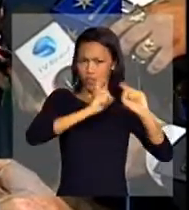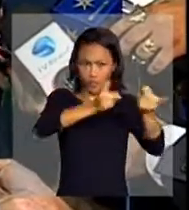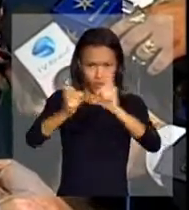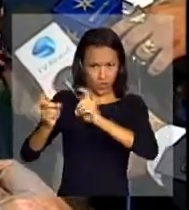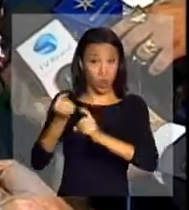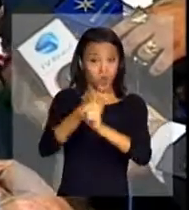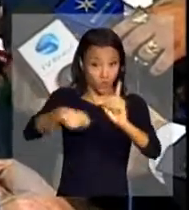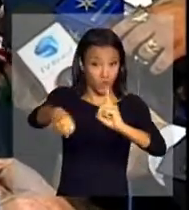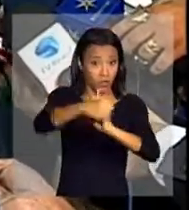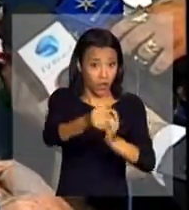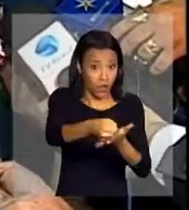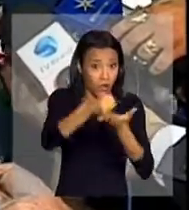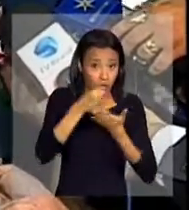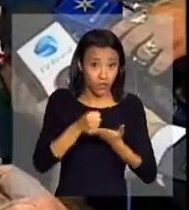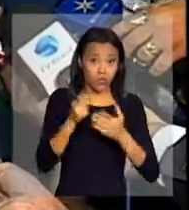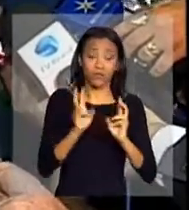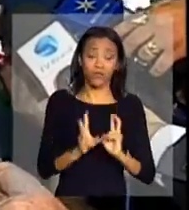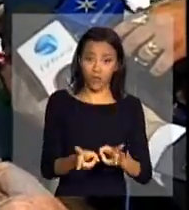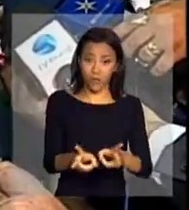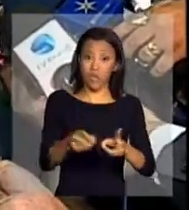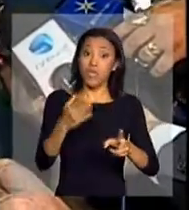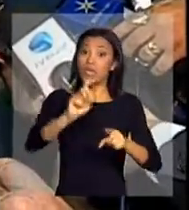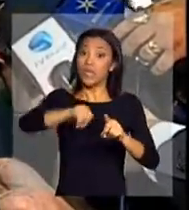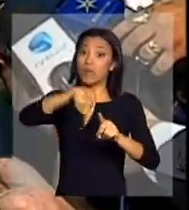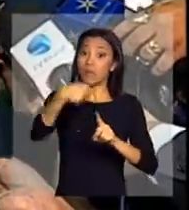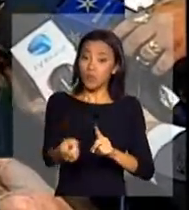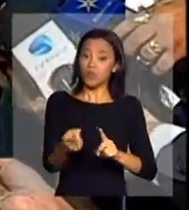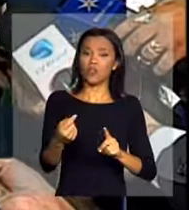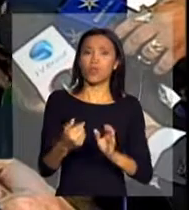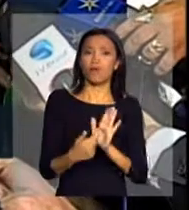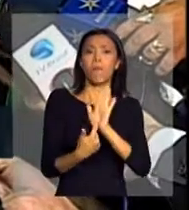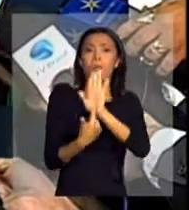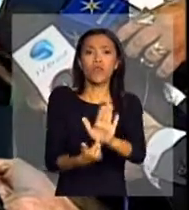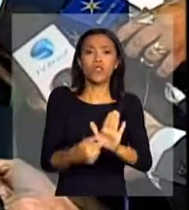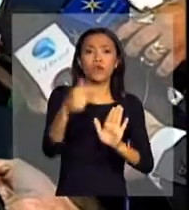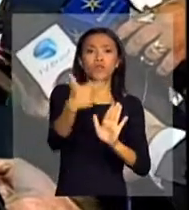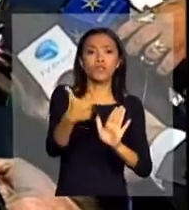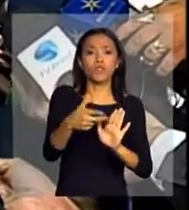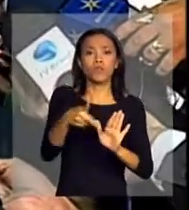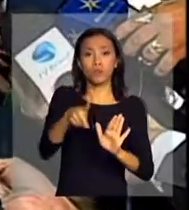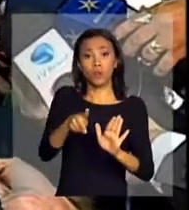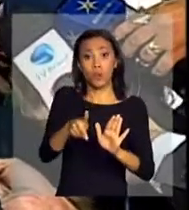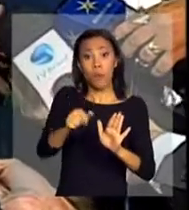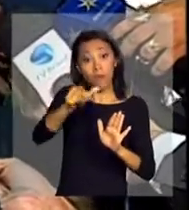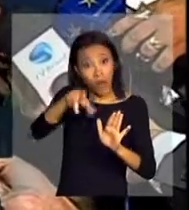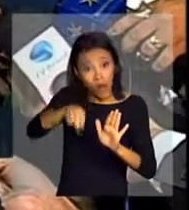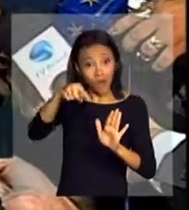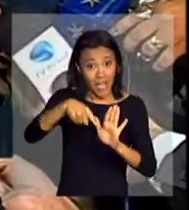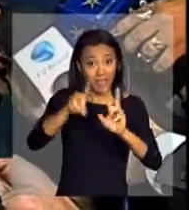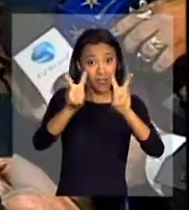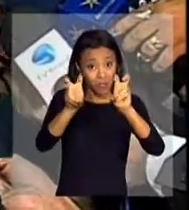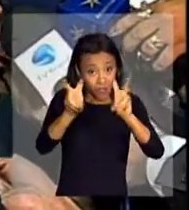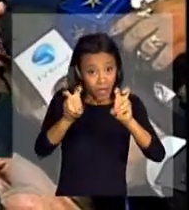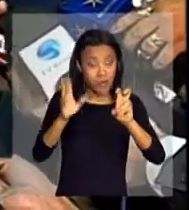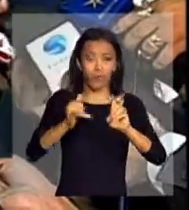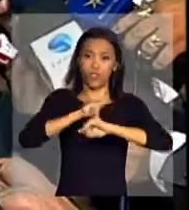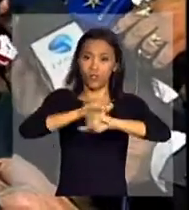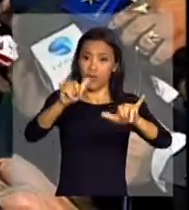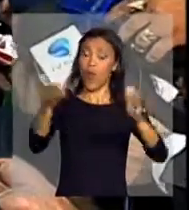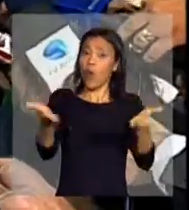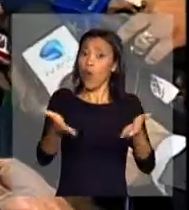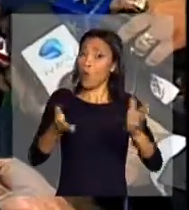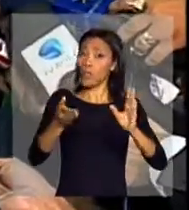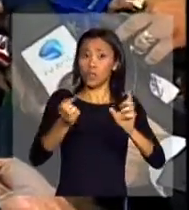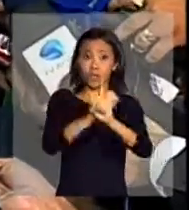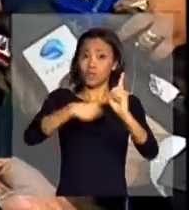civil e no momento em que nós já íamos apresentar o segundo plano, essa questão foi colocada em pauta na sociedade brasileira. Hoje a sociedade brasileira